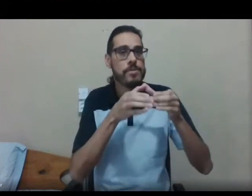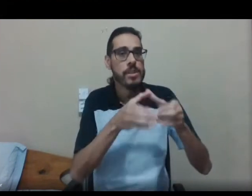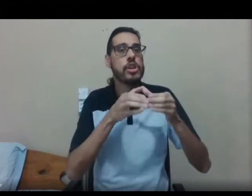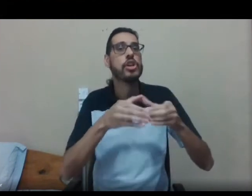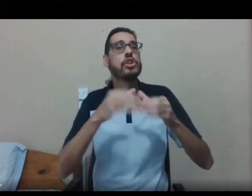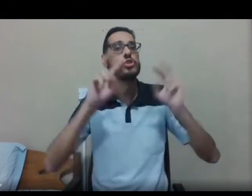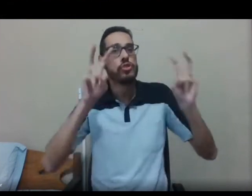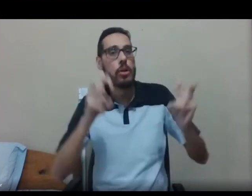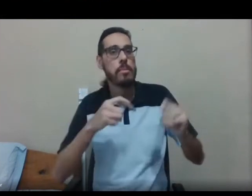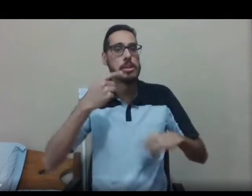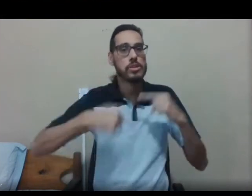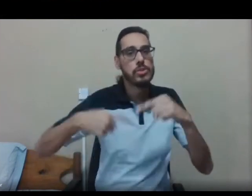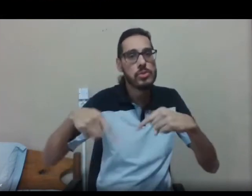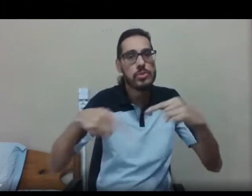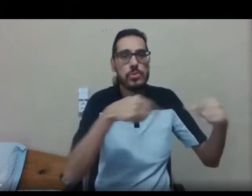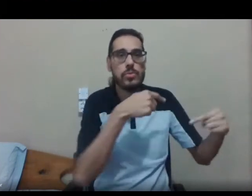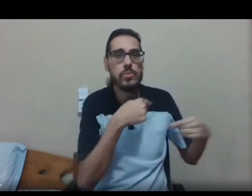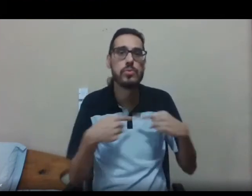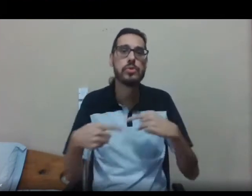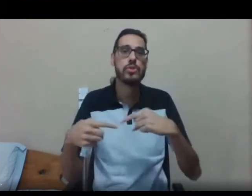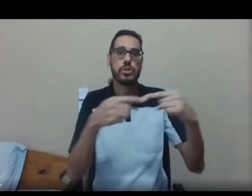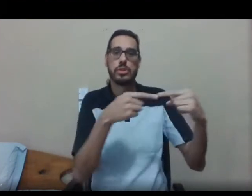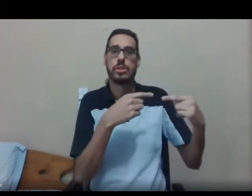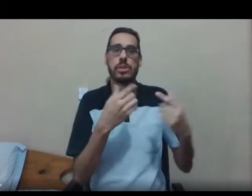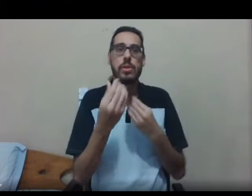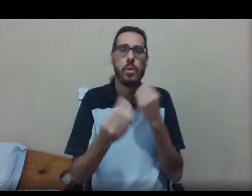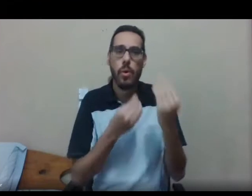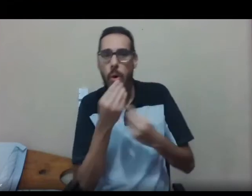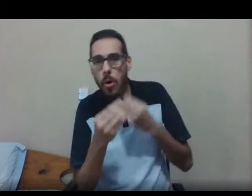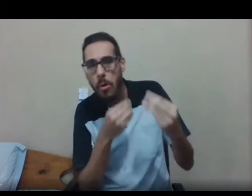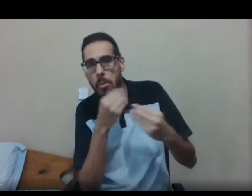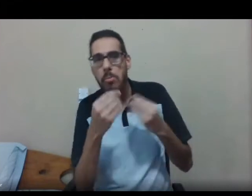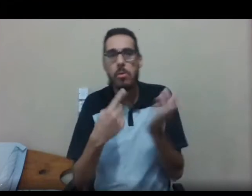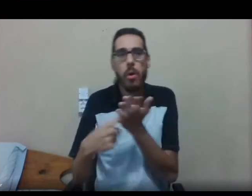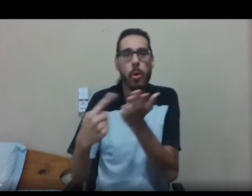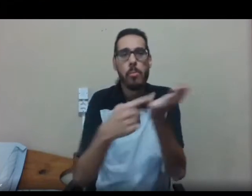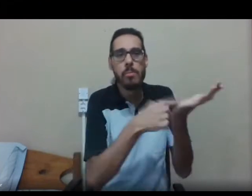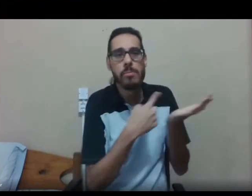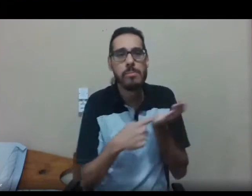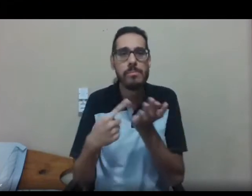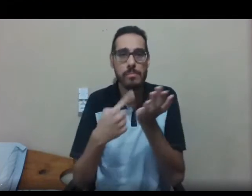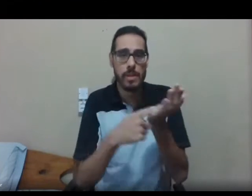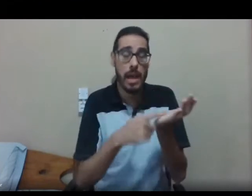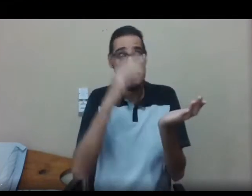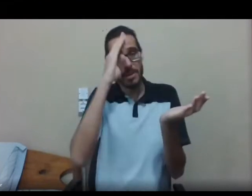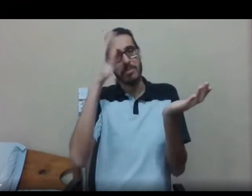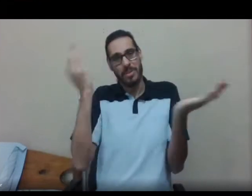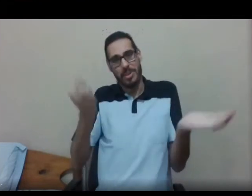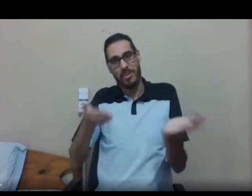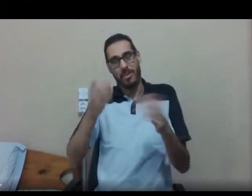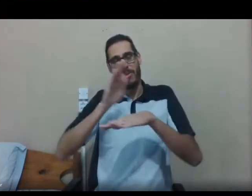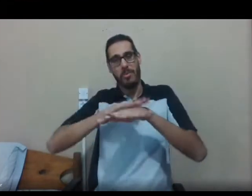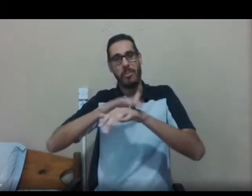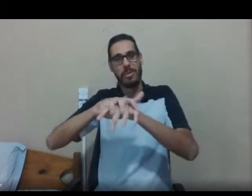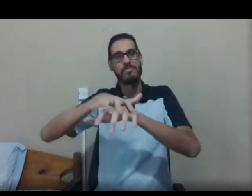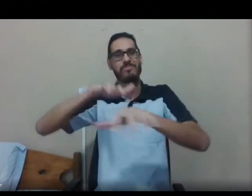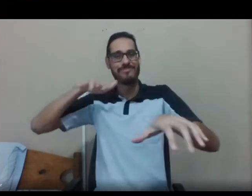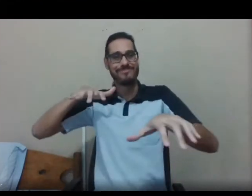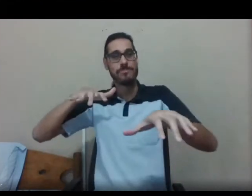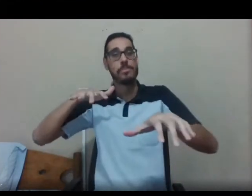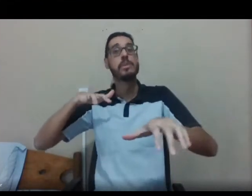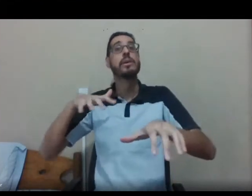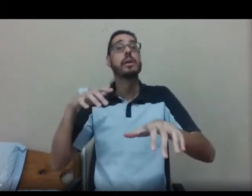que o curso vai enfrentar agora, né, com essa nova realidade. Então, reunir docentes que trabalham com o mesmo